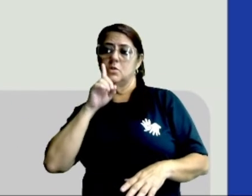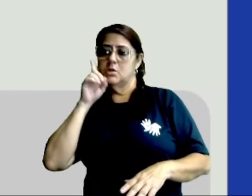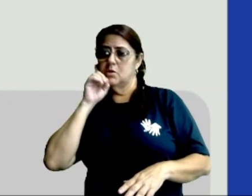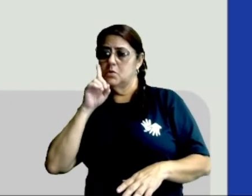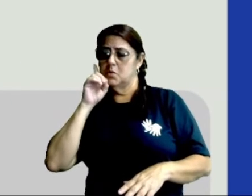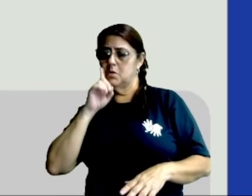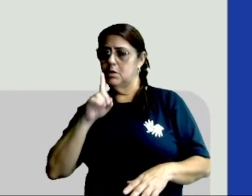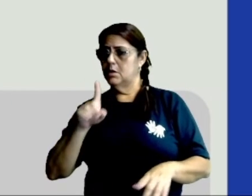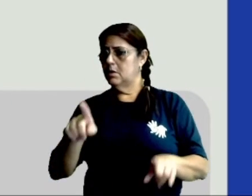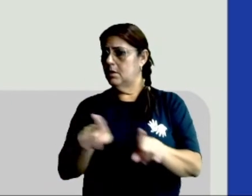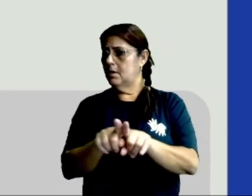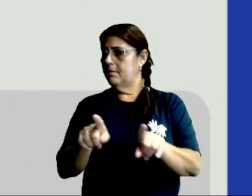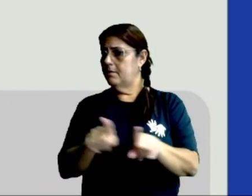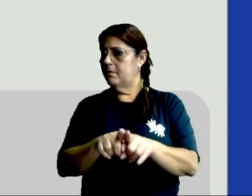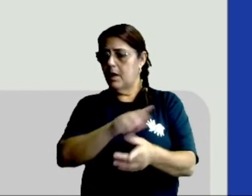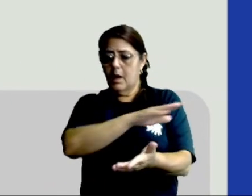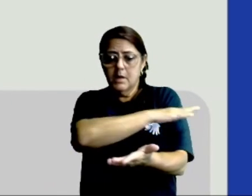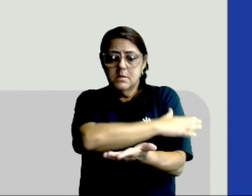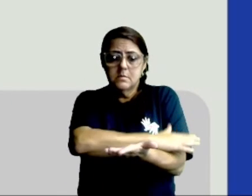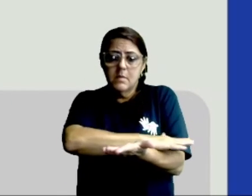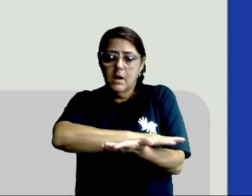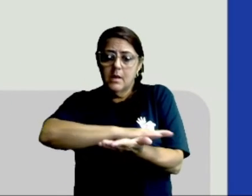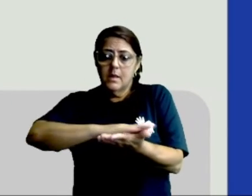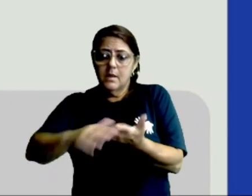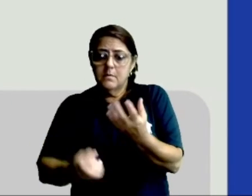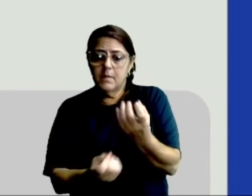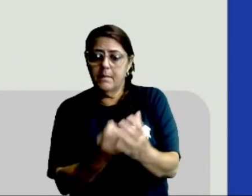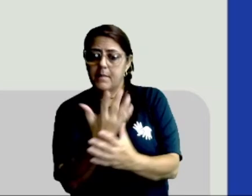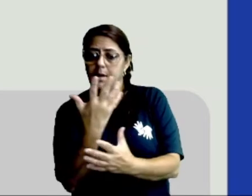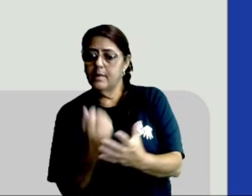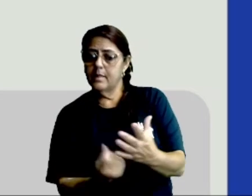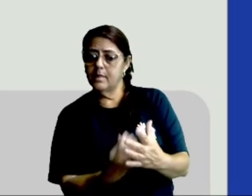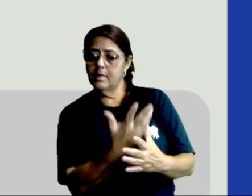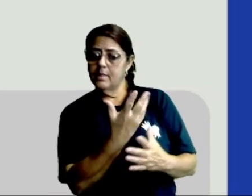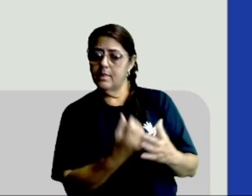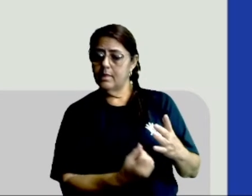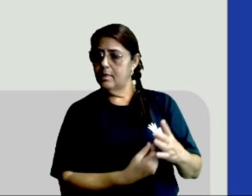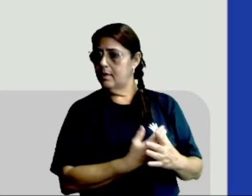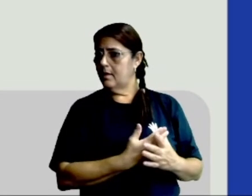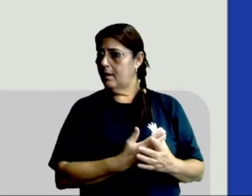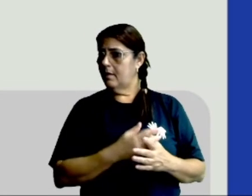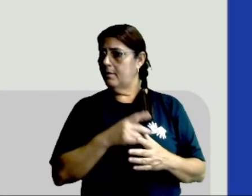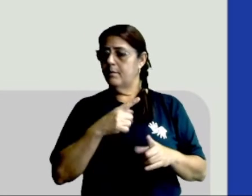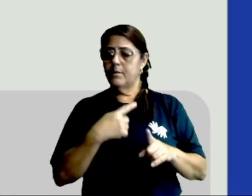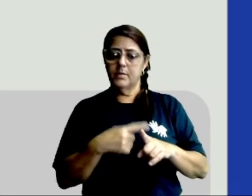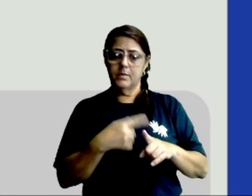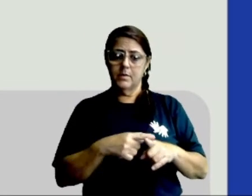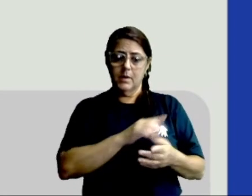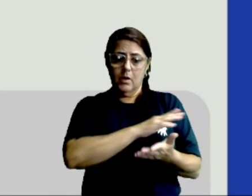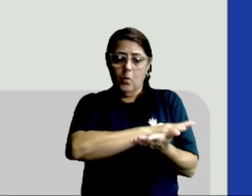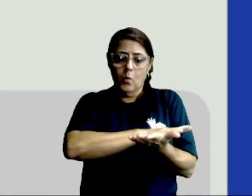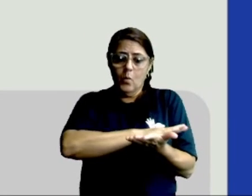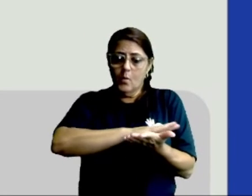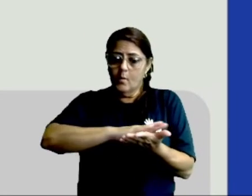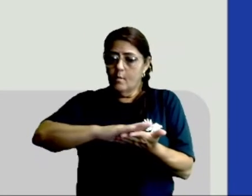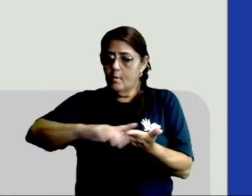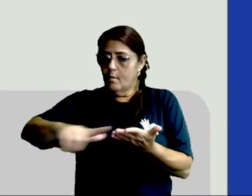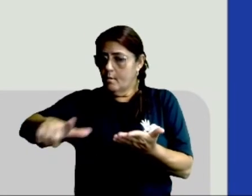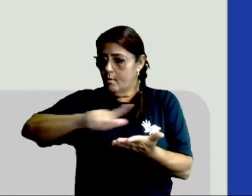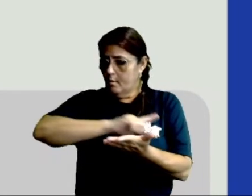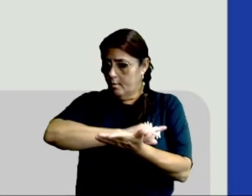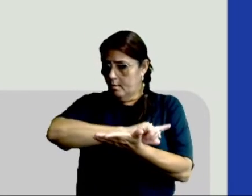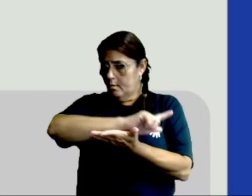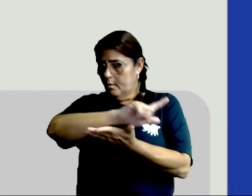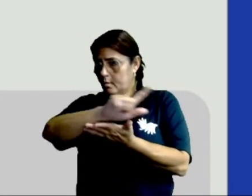tem até, essas planícies são boas para plantar, para agricultura, porque as máquinas passam bem. Aqui no Planalto,